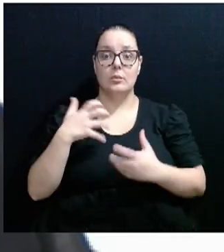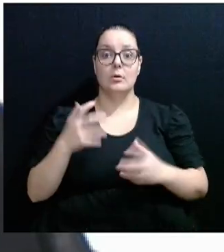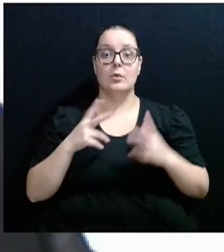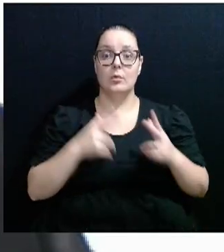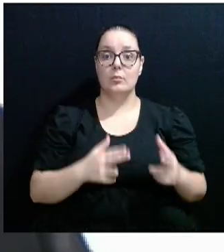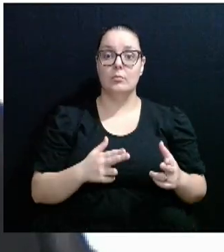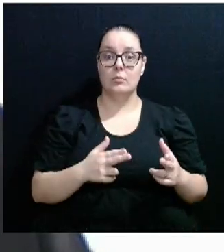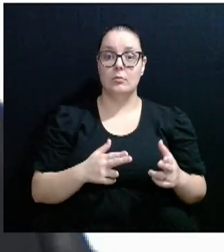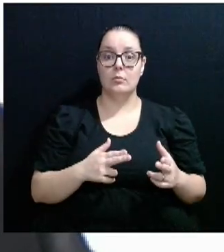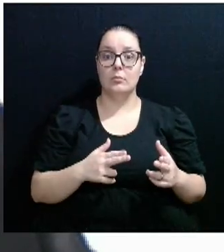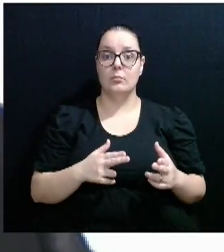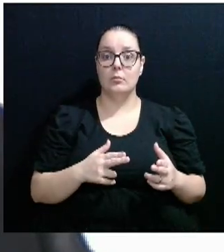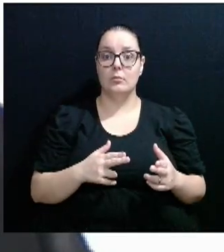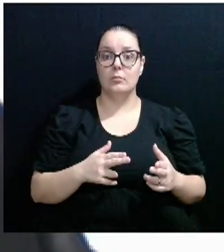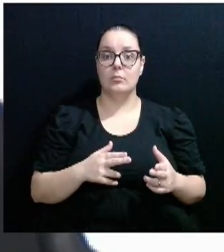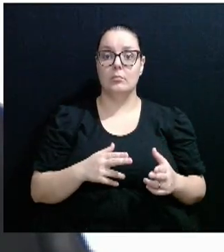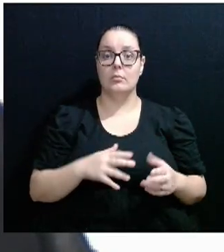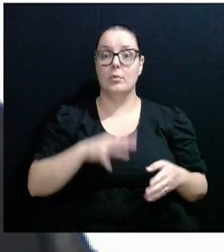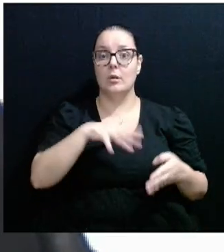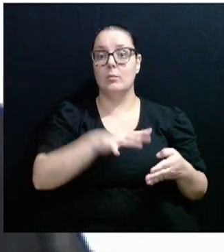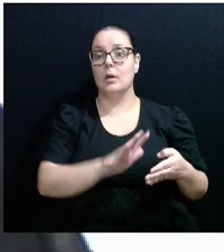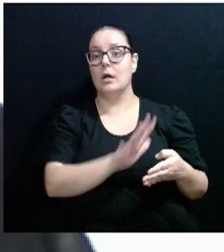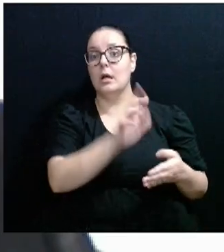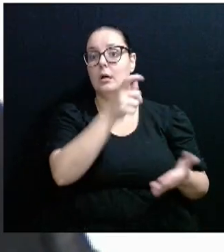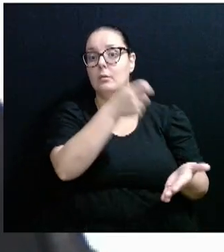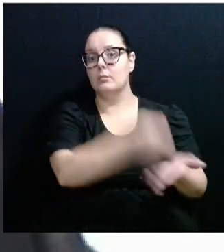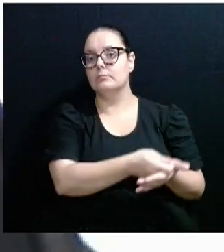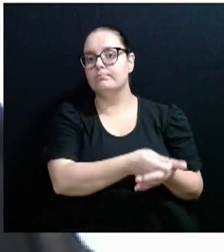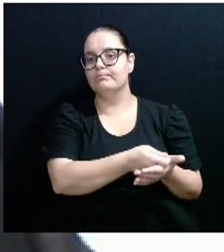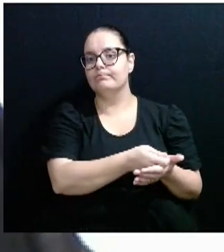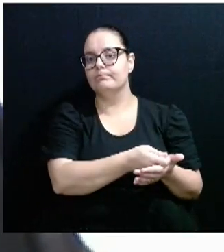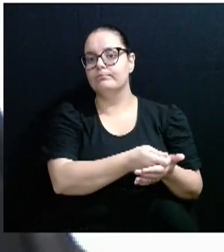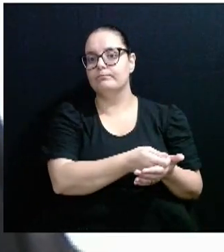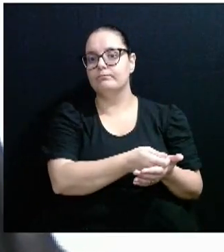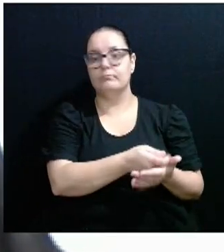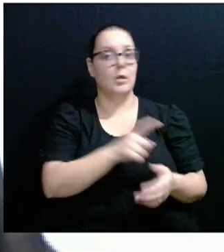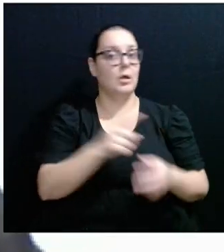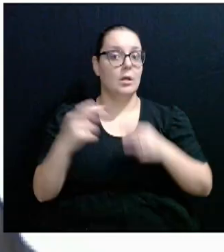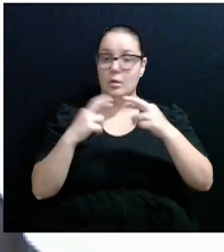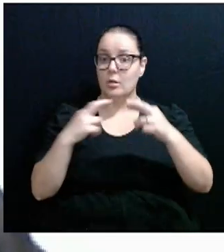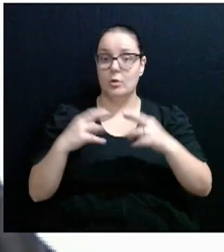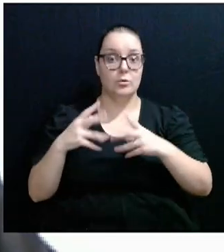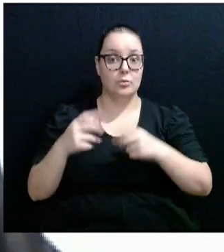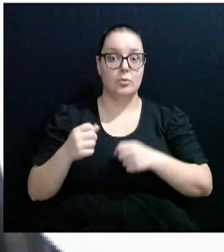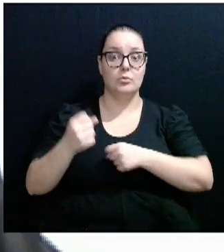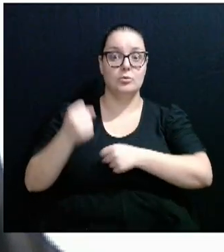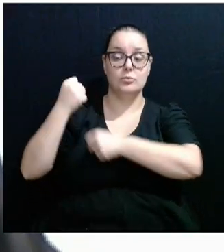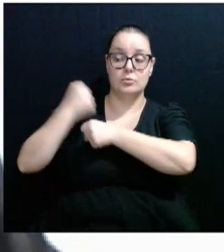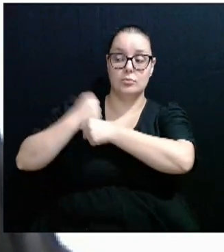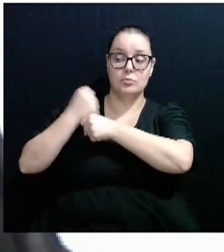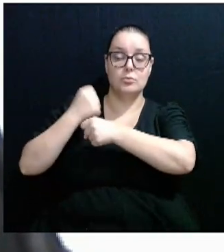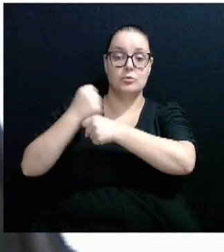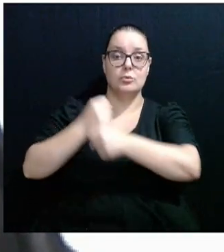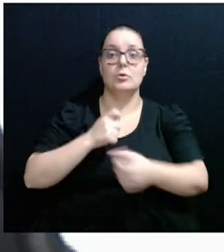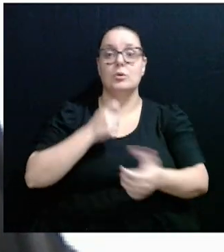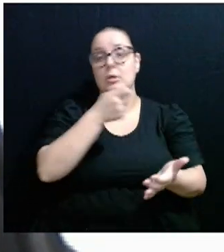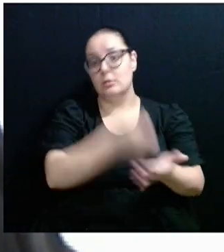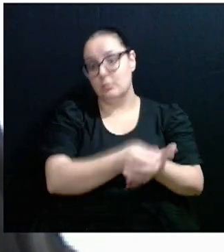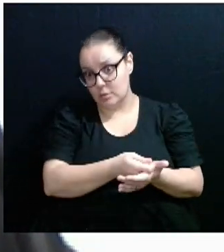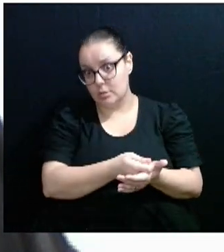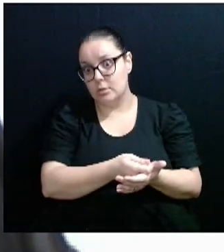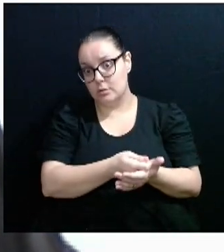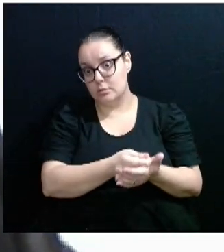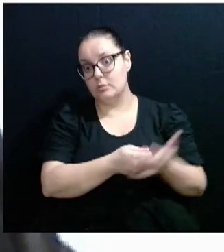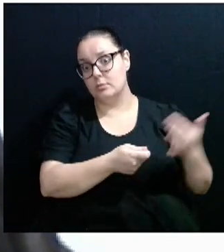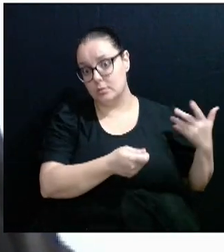uma conta cara para pagar, sem considerar todos os anos que os idosos, que até então, né,